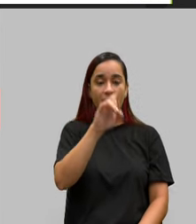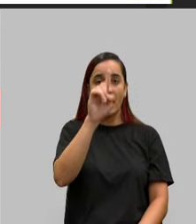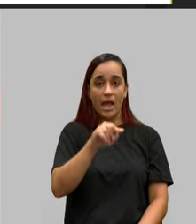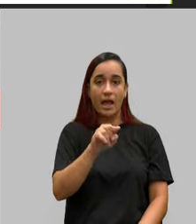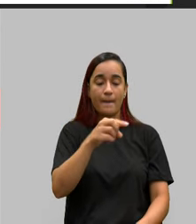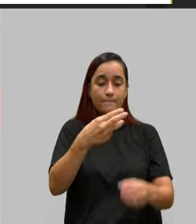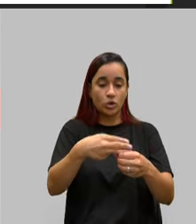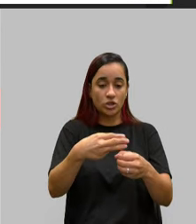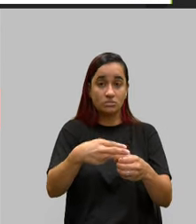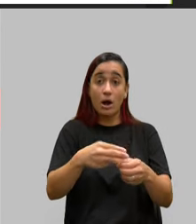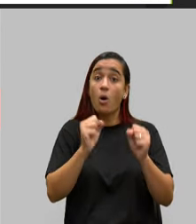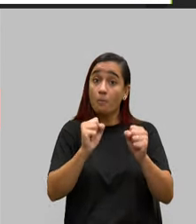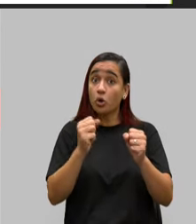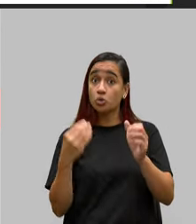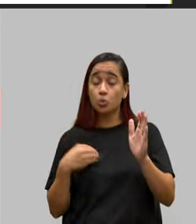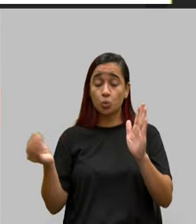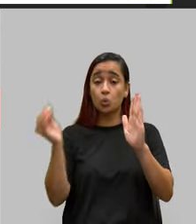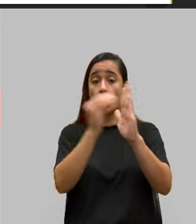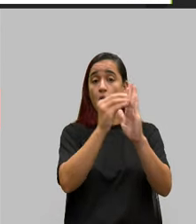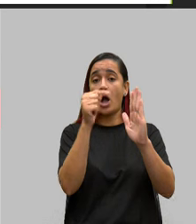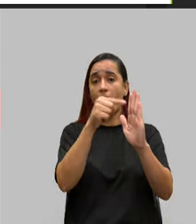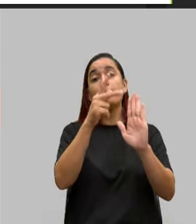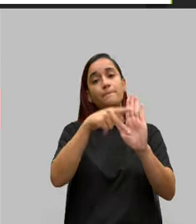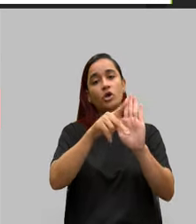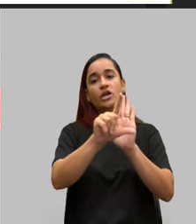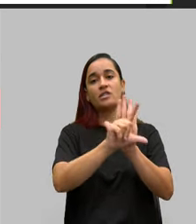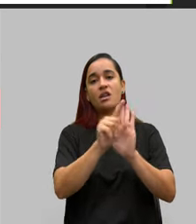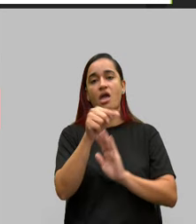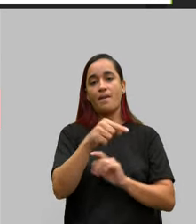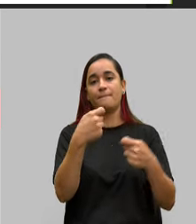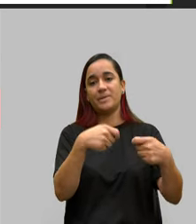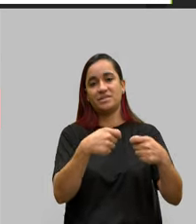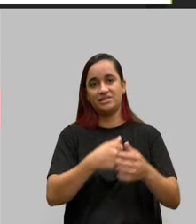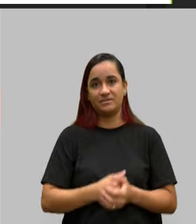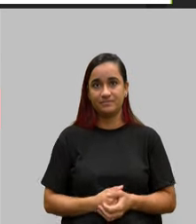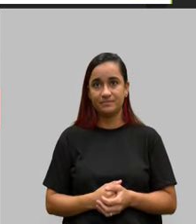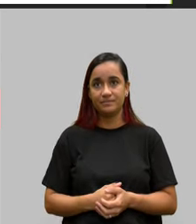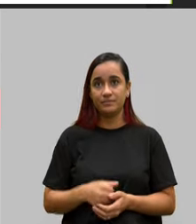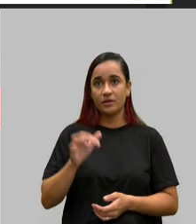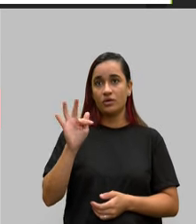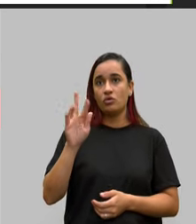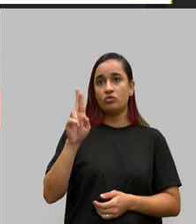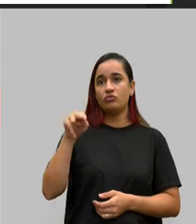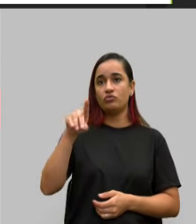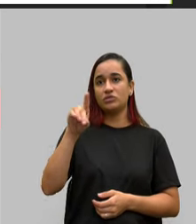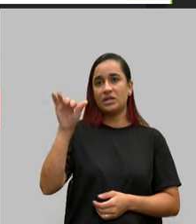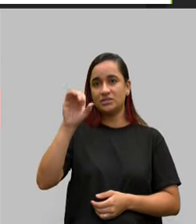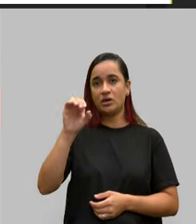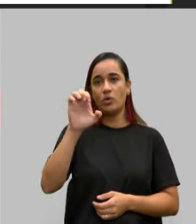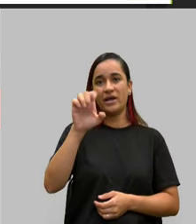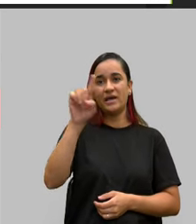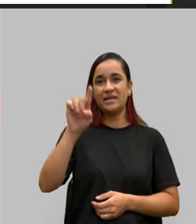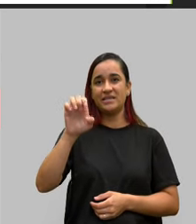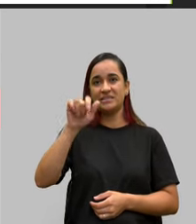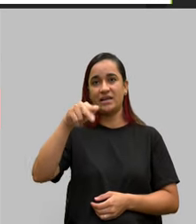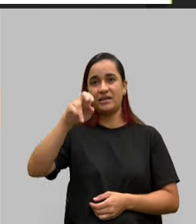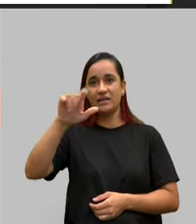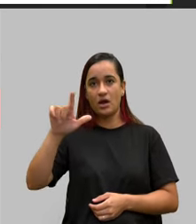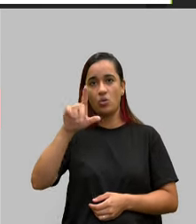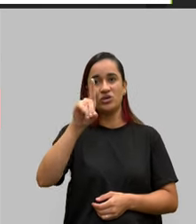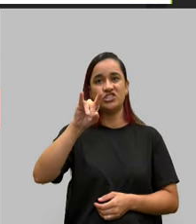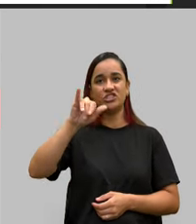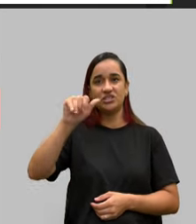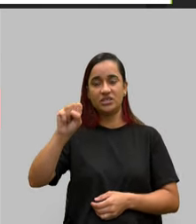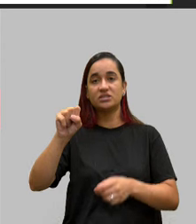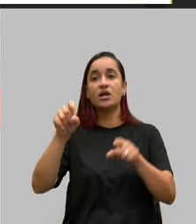e isso pode ser colocado através de projeto de lei Fundação Ezequiel Dias e fapemig são duas instituições uma promotora